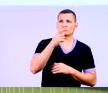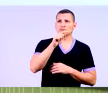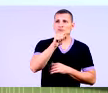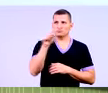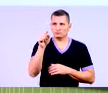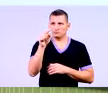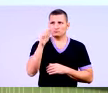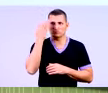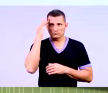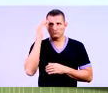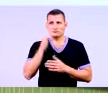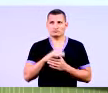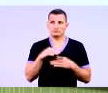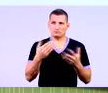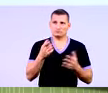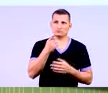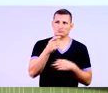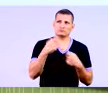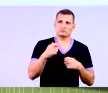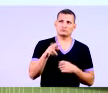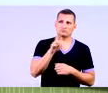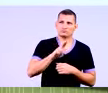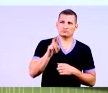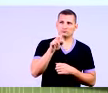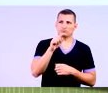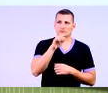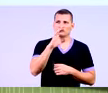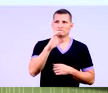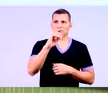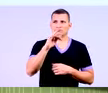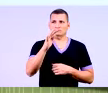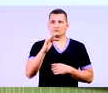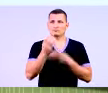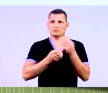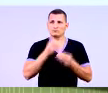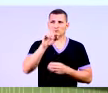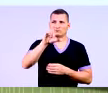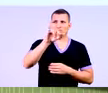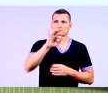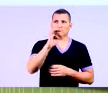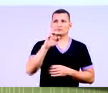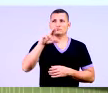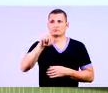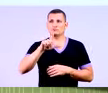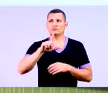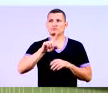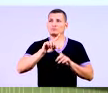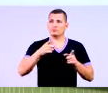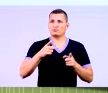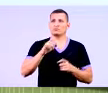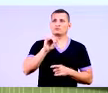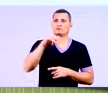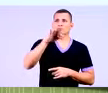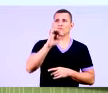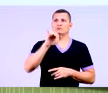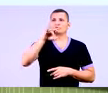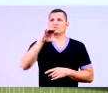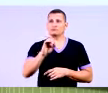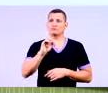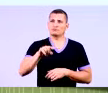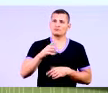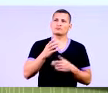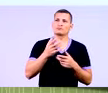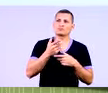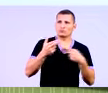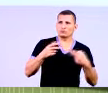a então você teria que ter usado esse cpf como literal e não como inteiro tudo isso são questões que você vai aprendendo